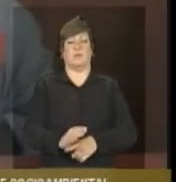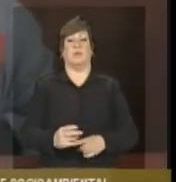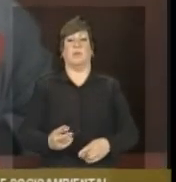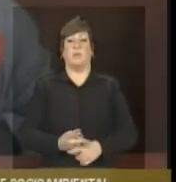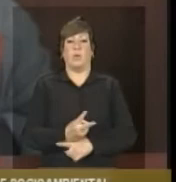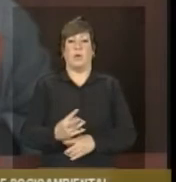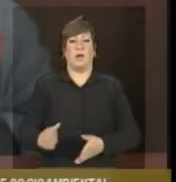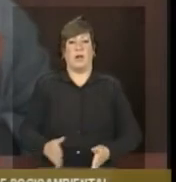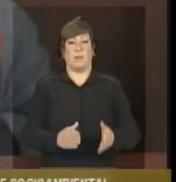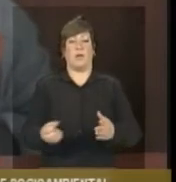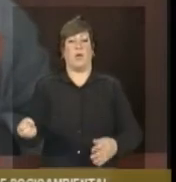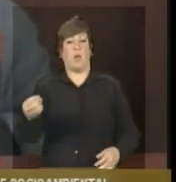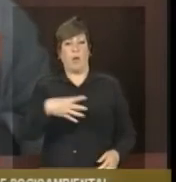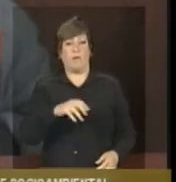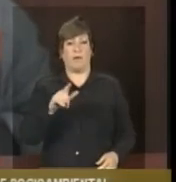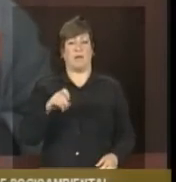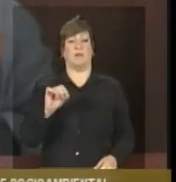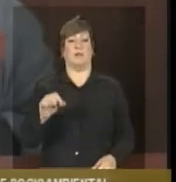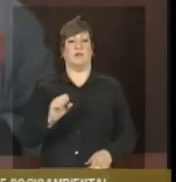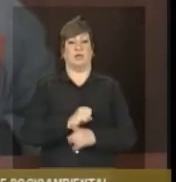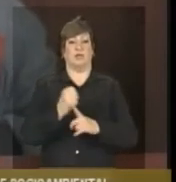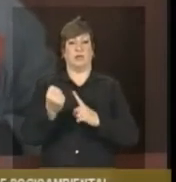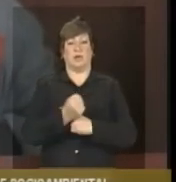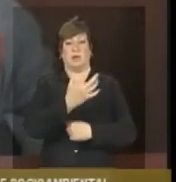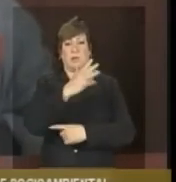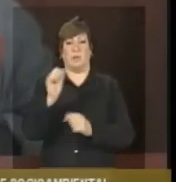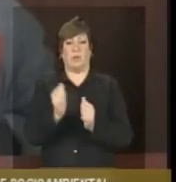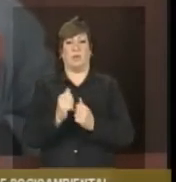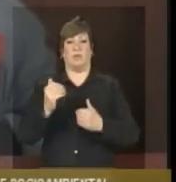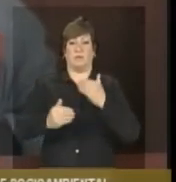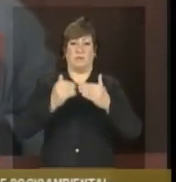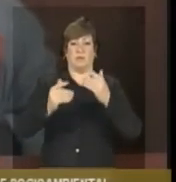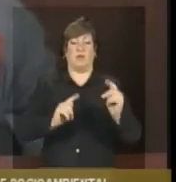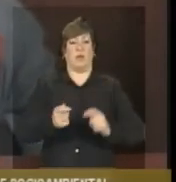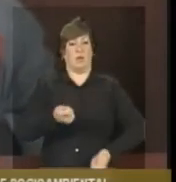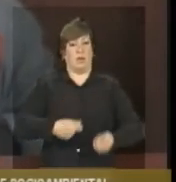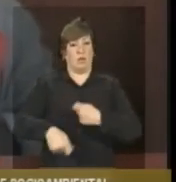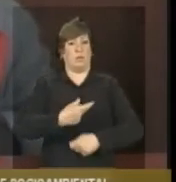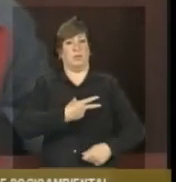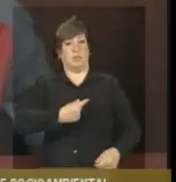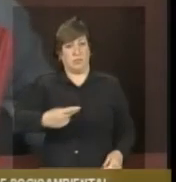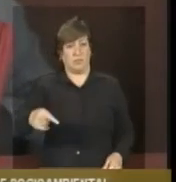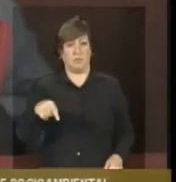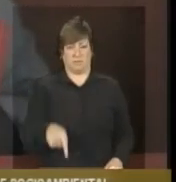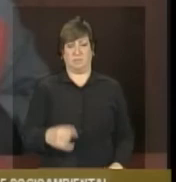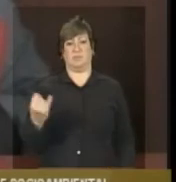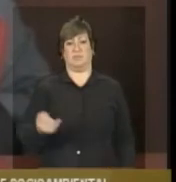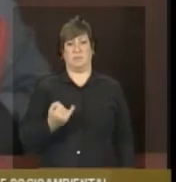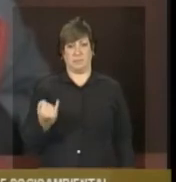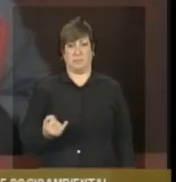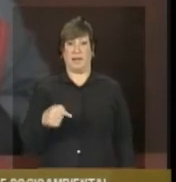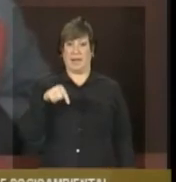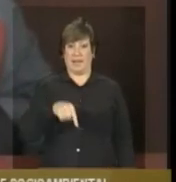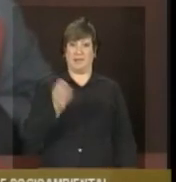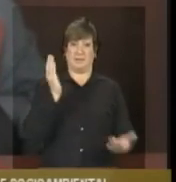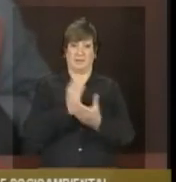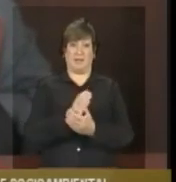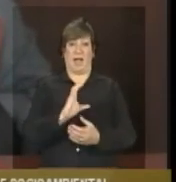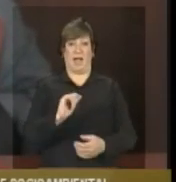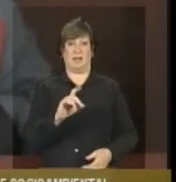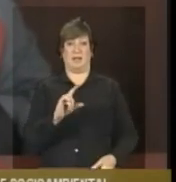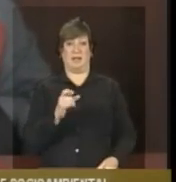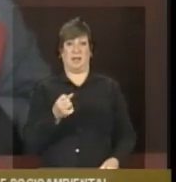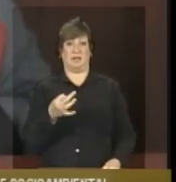construir uma nova agenda socioambiental nesse país, com o desenvolvimento econômico, isso é sustentabilidade. Esse cadastro é um primeiro